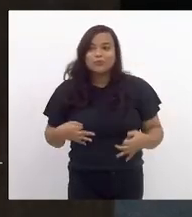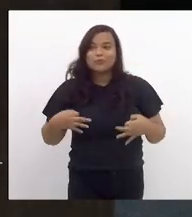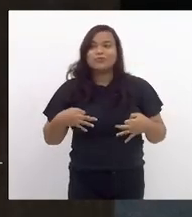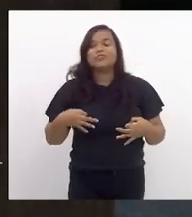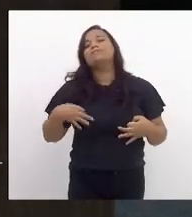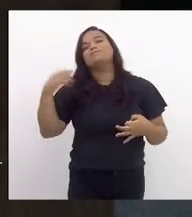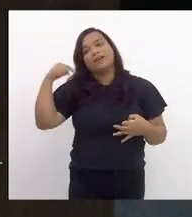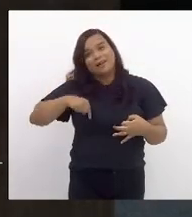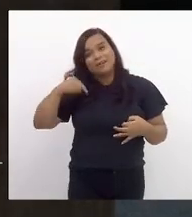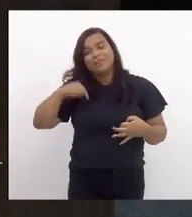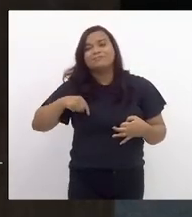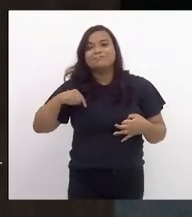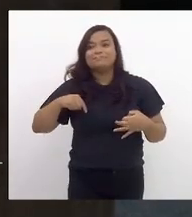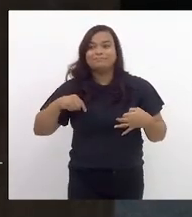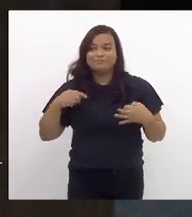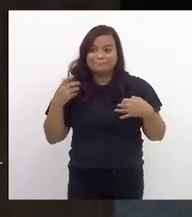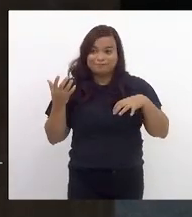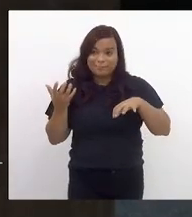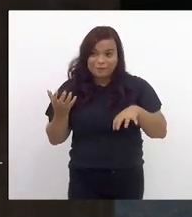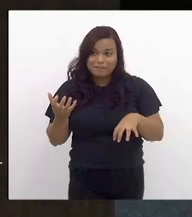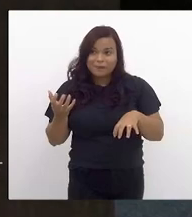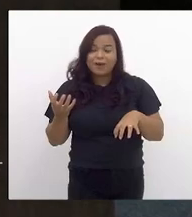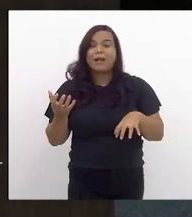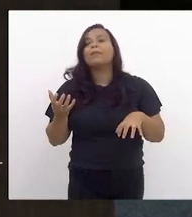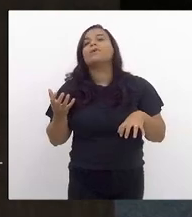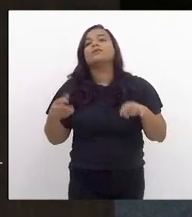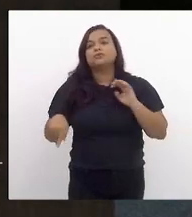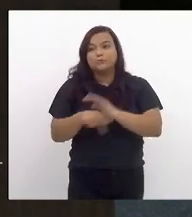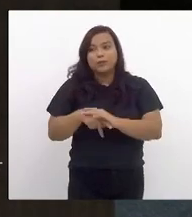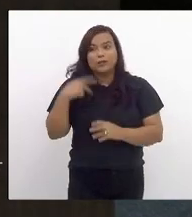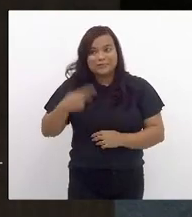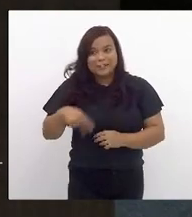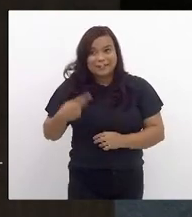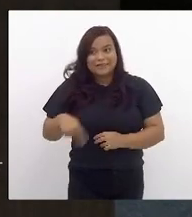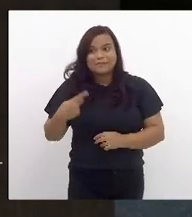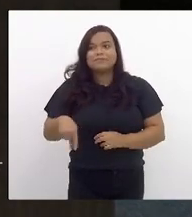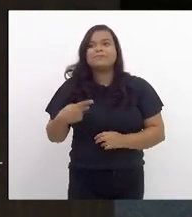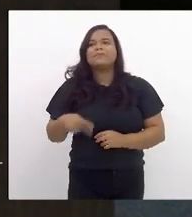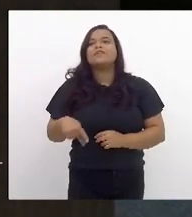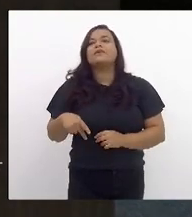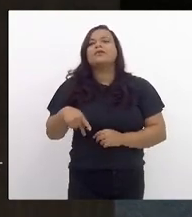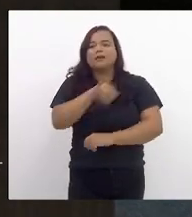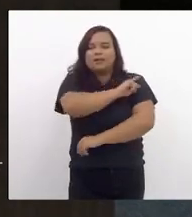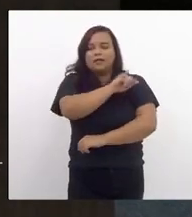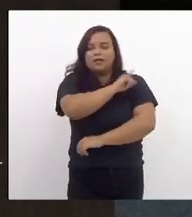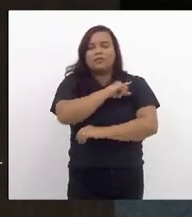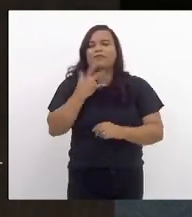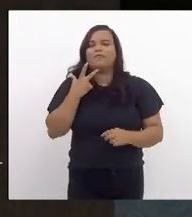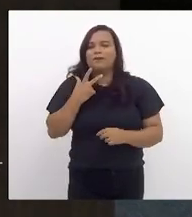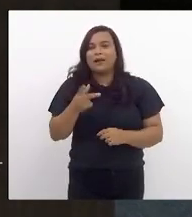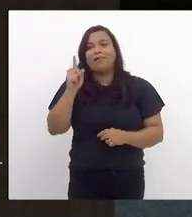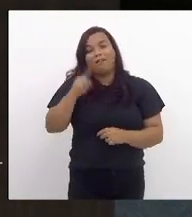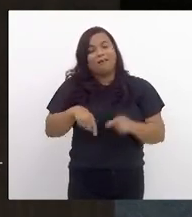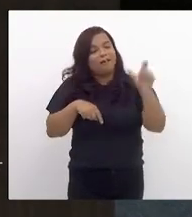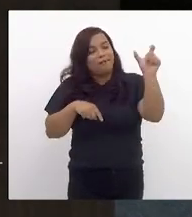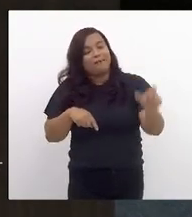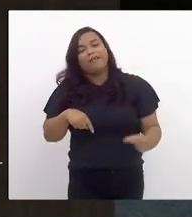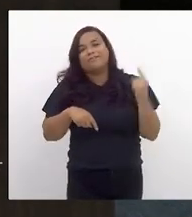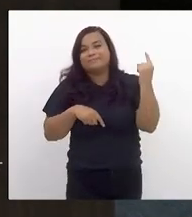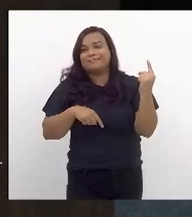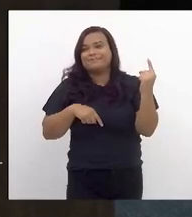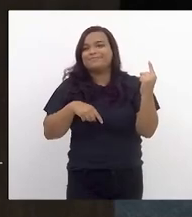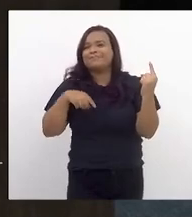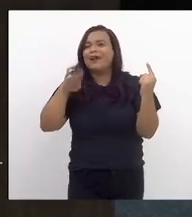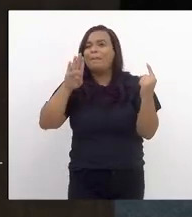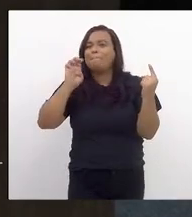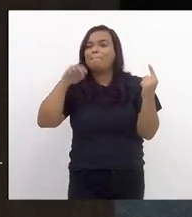faz, uma das grandes damas da política do Rio de Janeiro, Benedita da Silva, na primeira vereadora negra